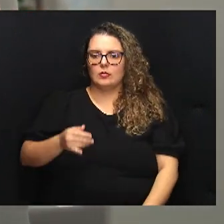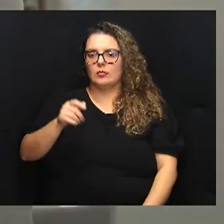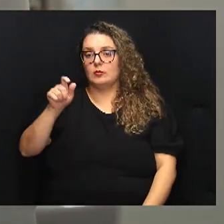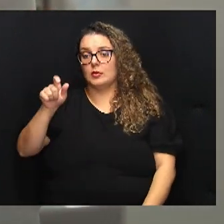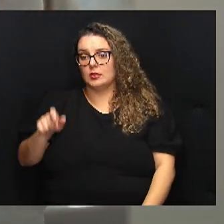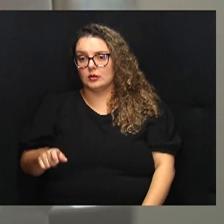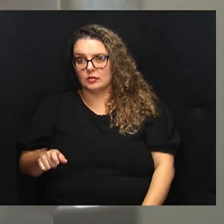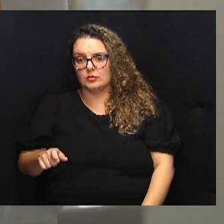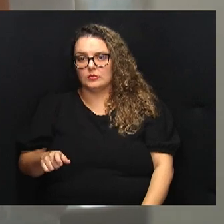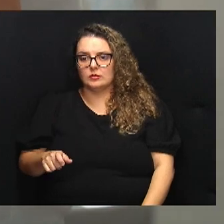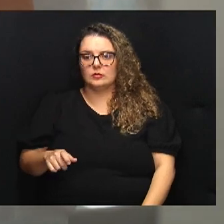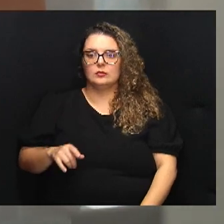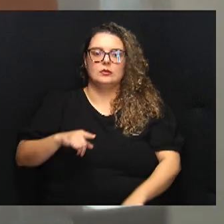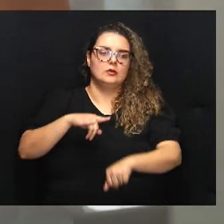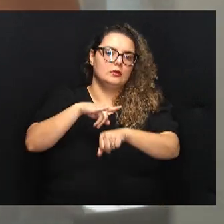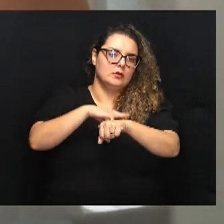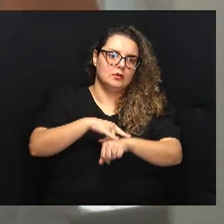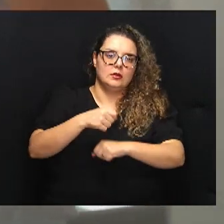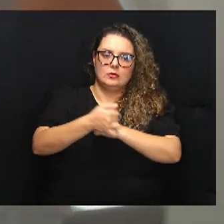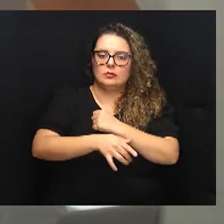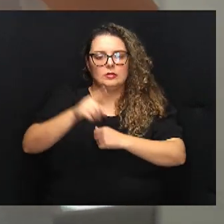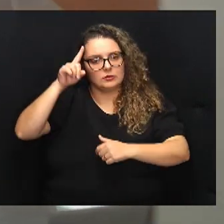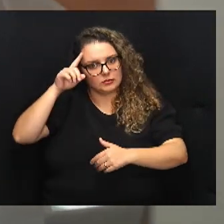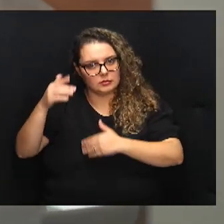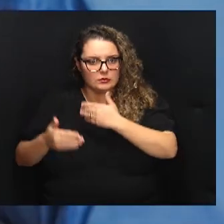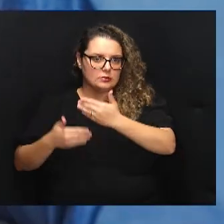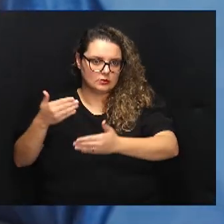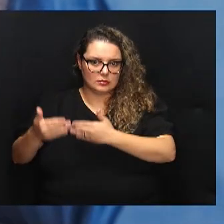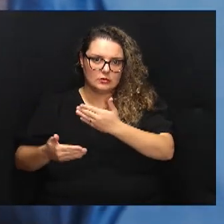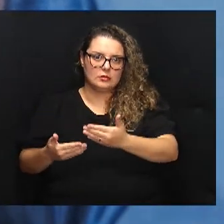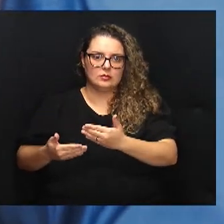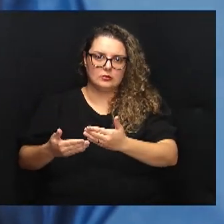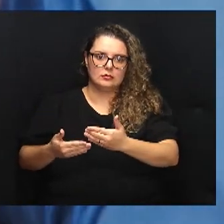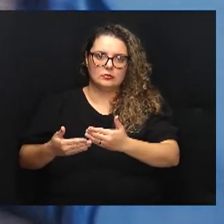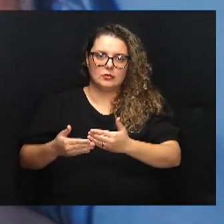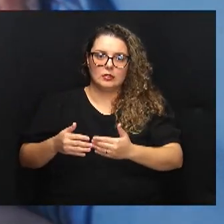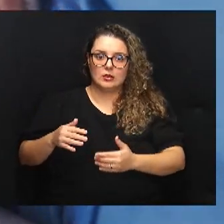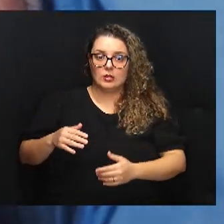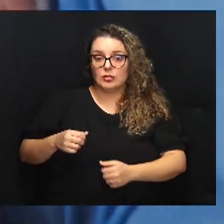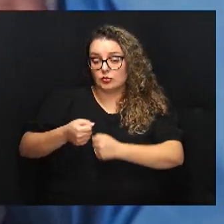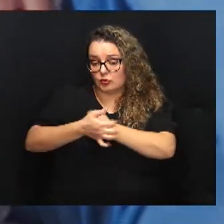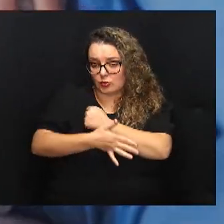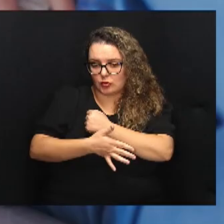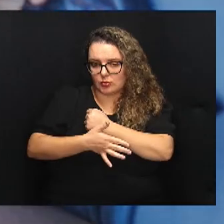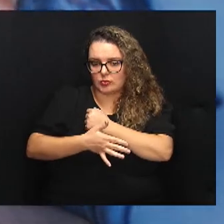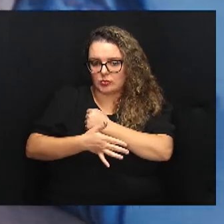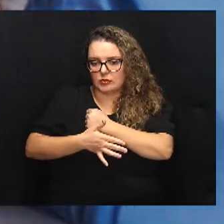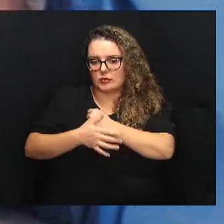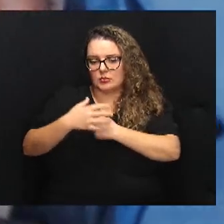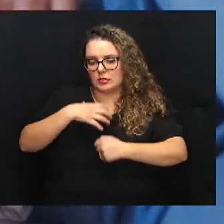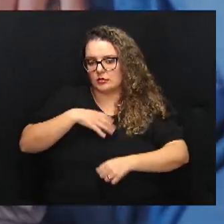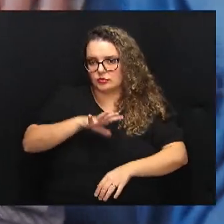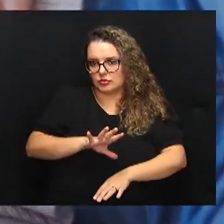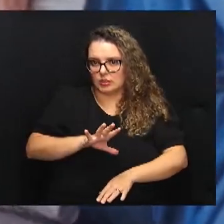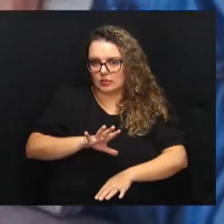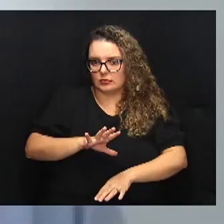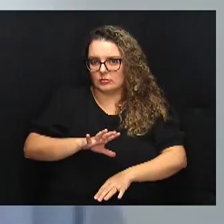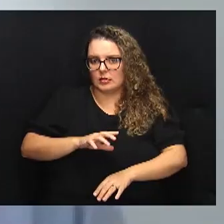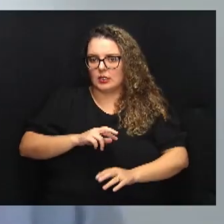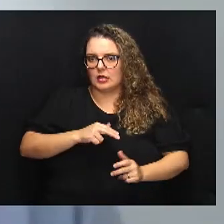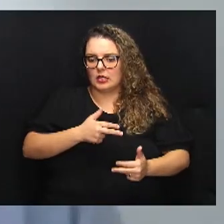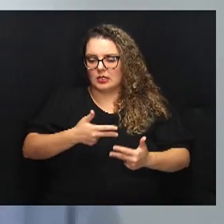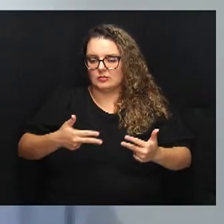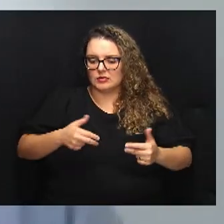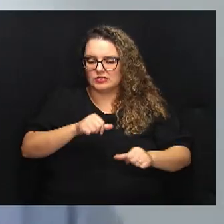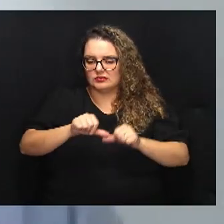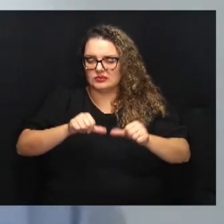vai ao banheiro evacuar diariamente, com as fezes com uma consistência, ele muda o padrão. Ele começa a ter mais dificuldade, em vez de